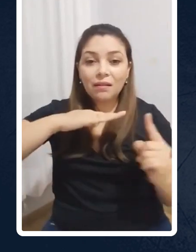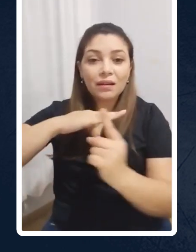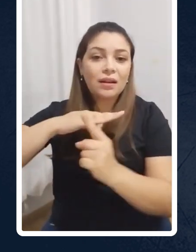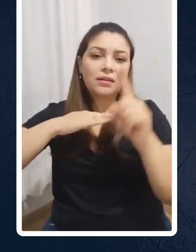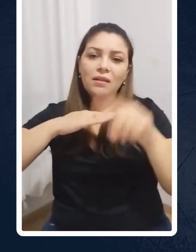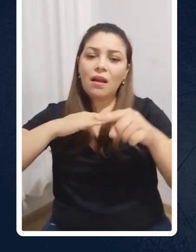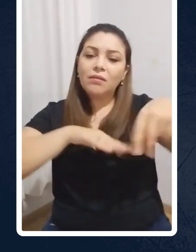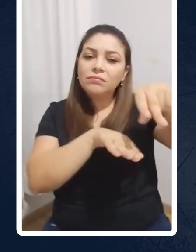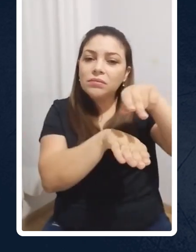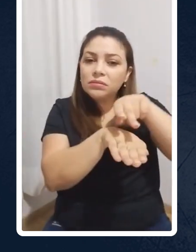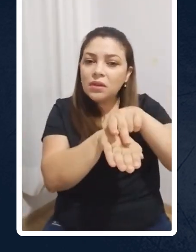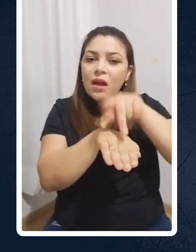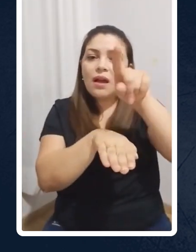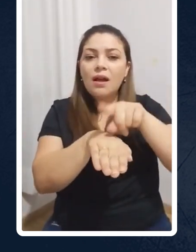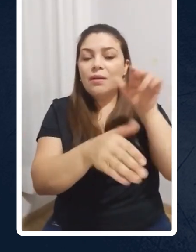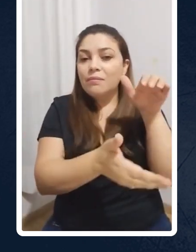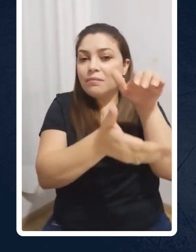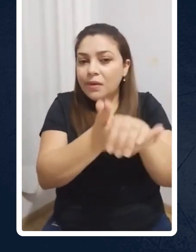pai.